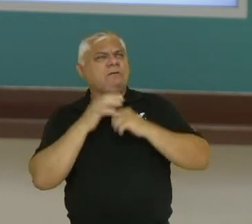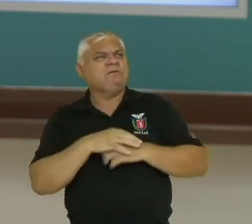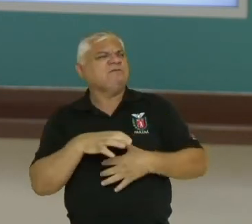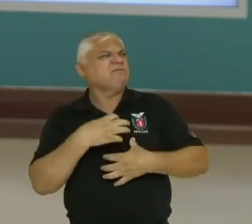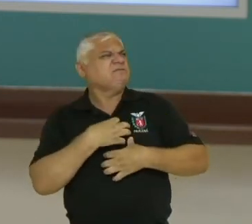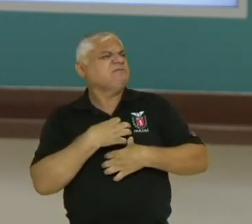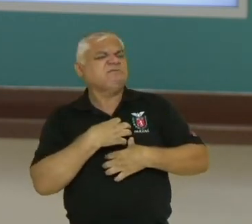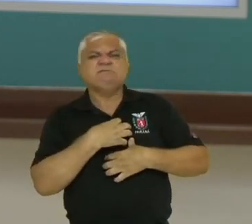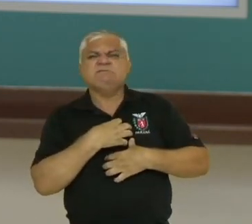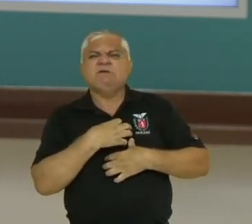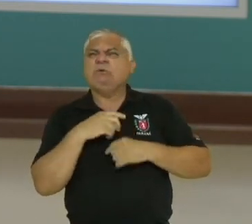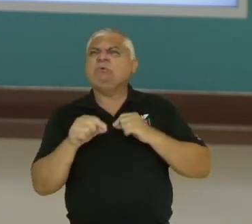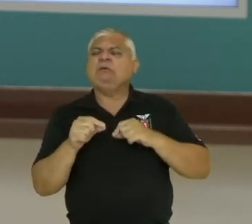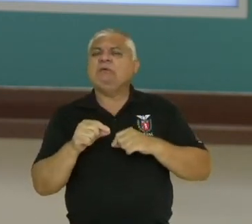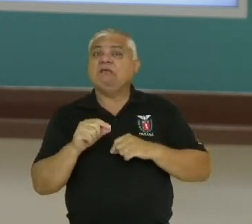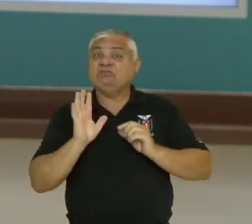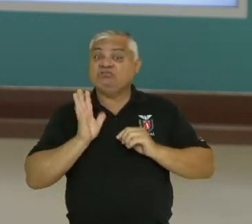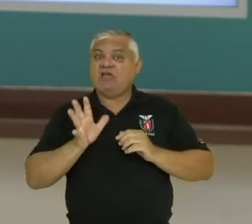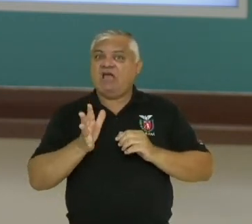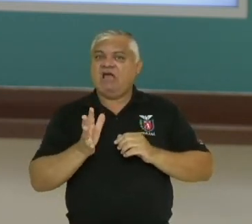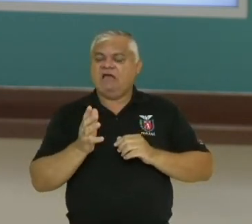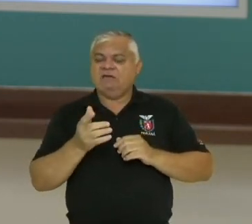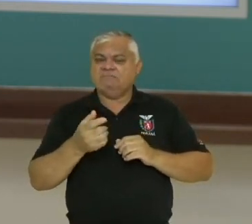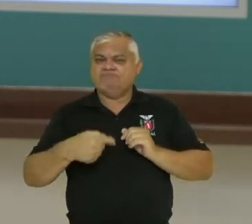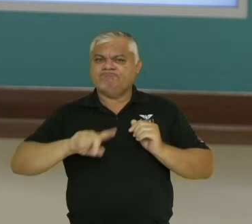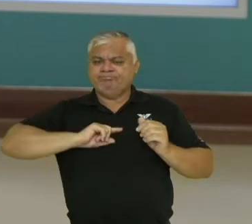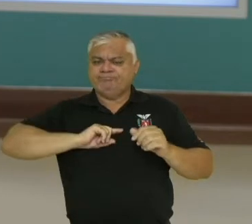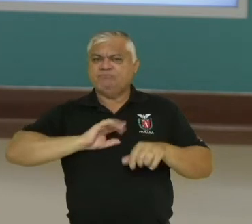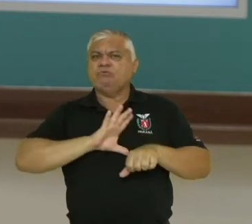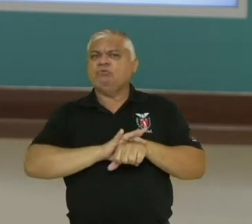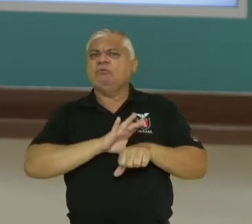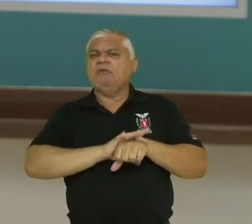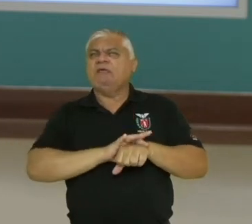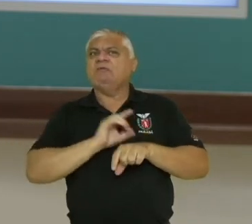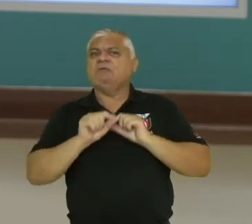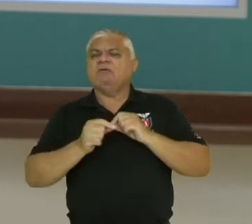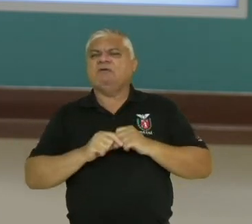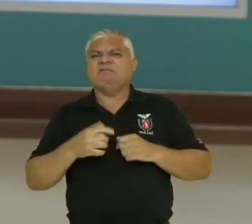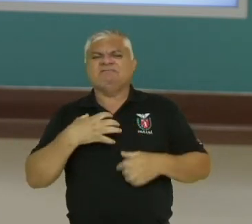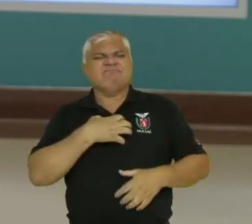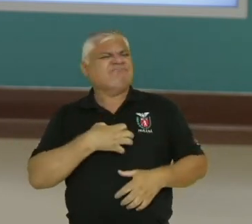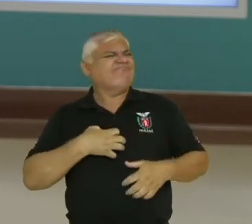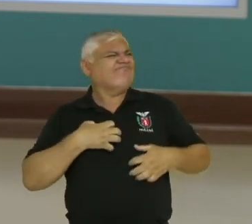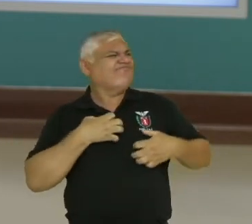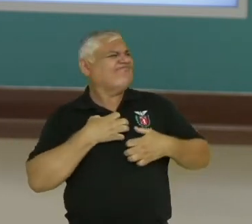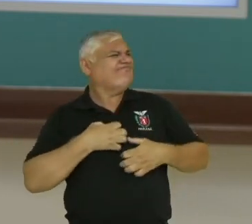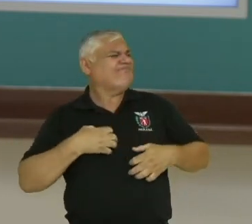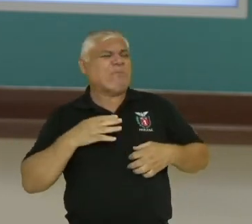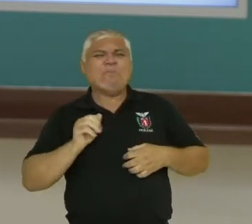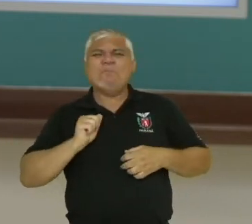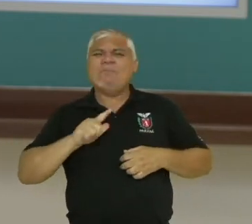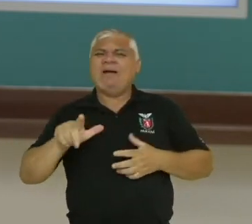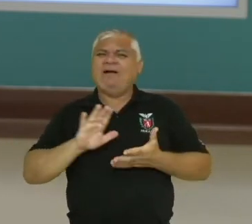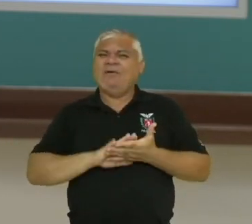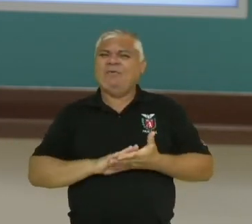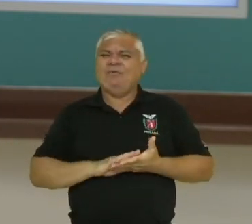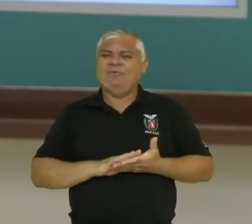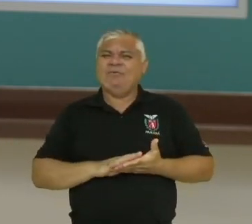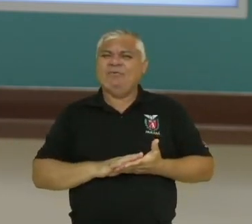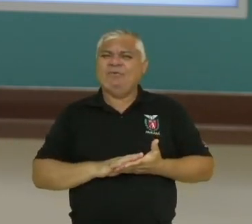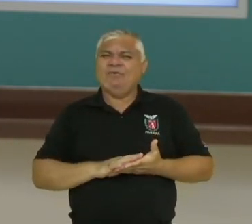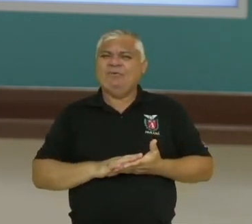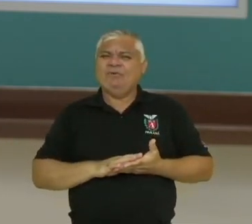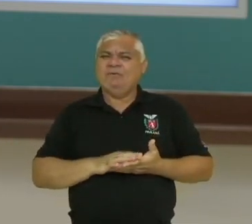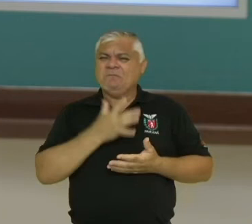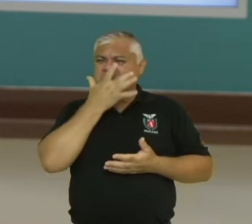a pessoa está doente, tem uma verminose, o que ela sente? Mal-estar, rosto